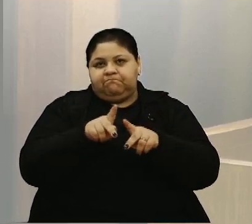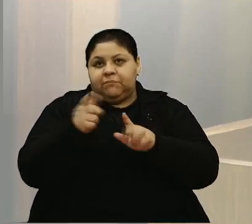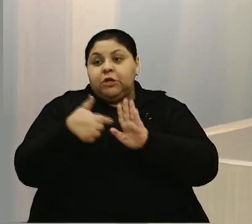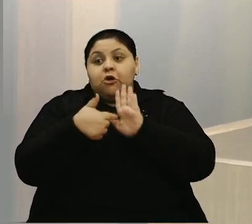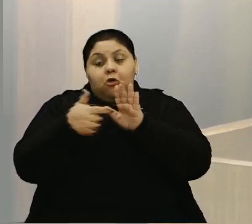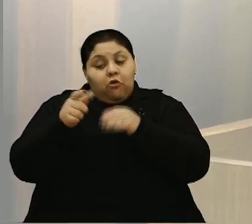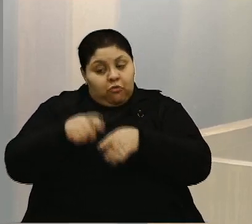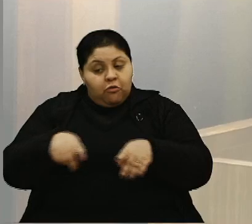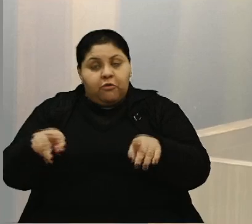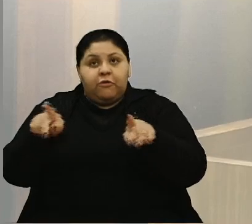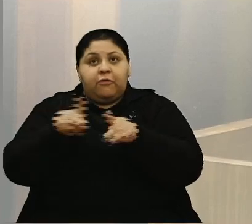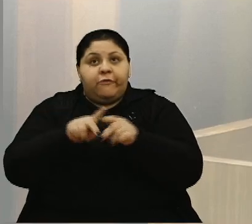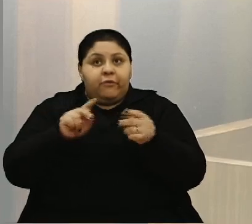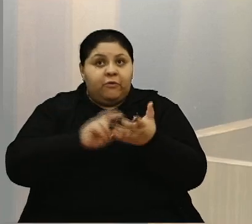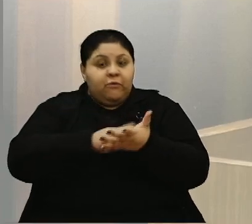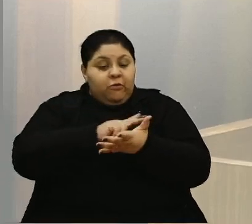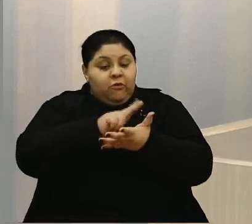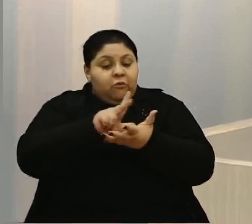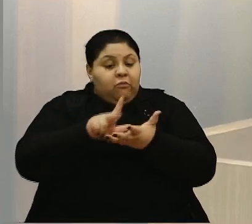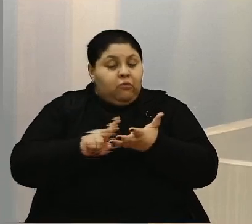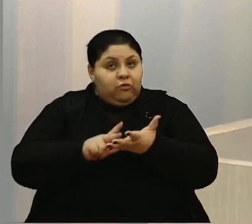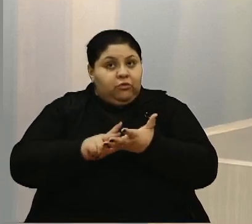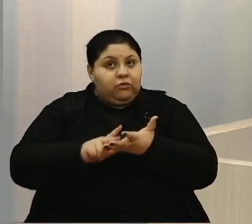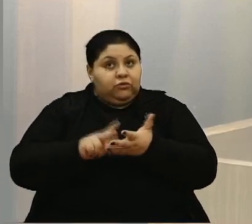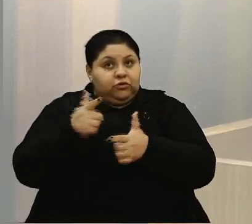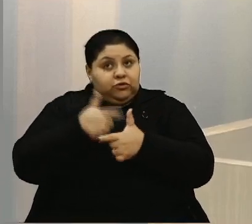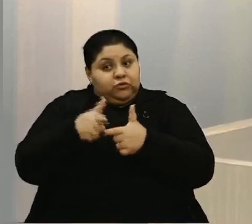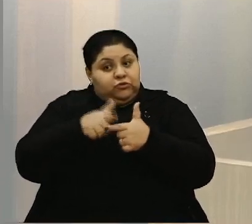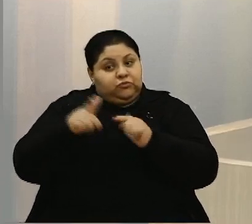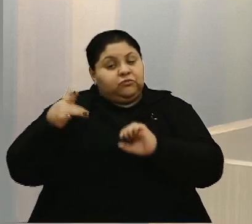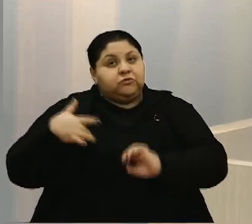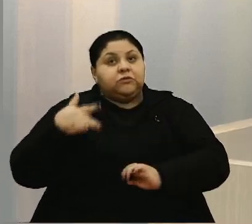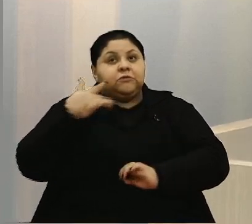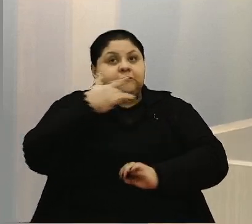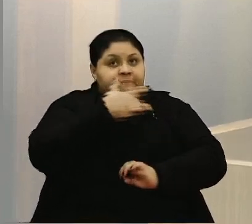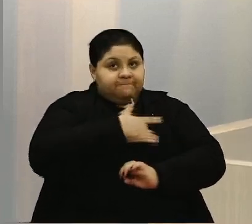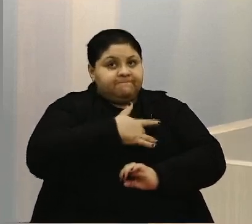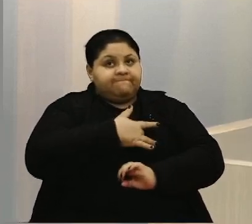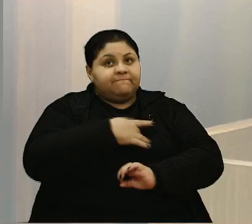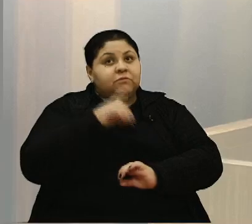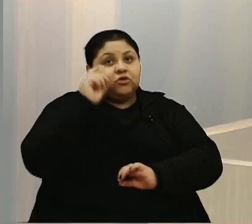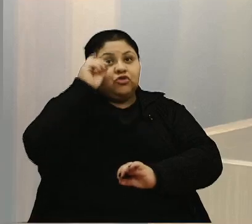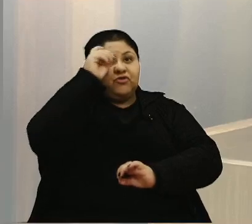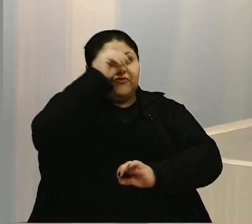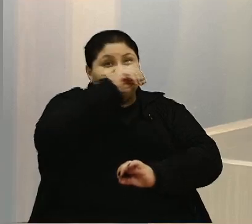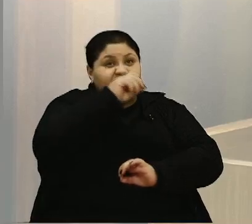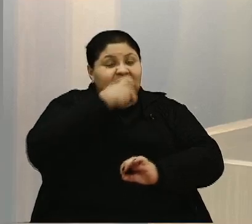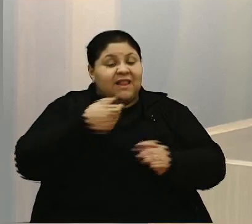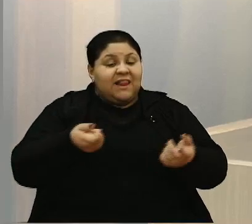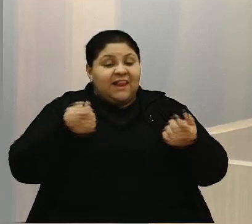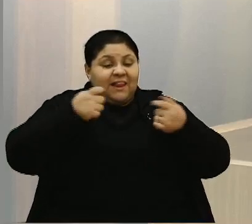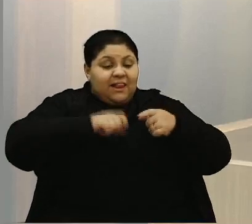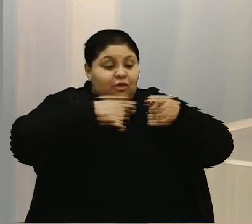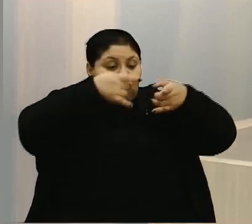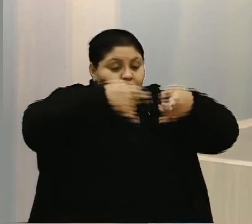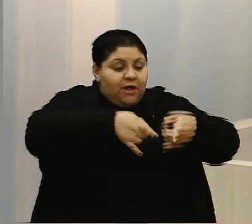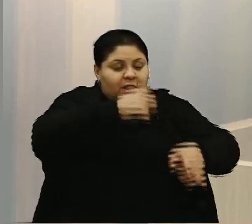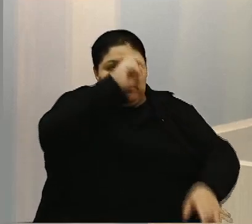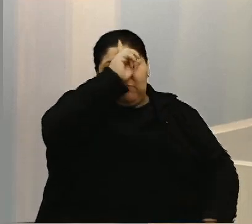com múltiplas comorbidades, com complicações que fazem a necessidade de um leito